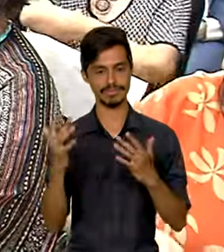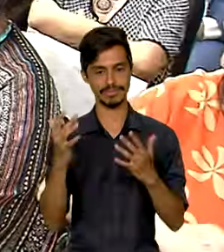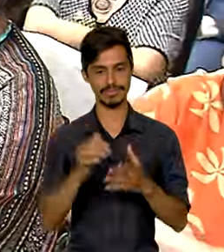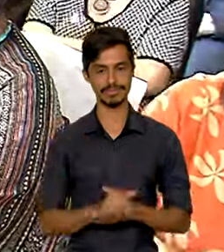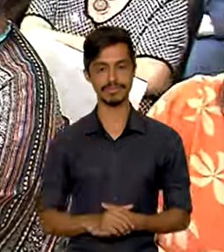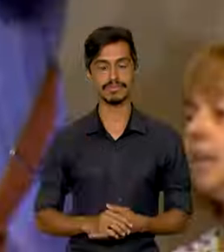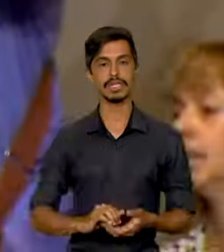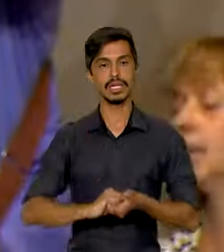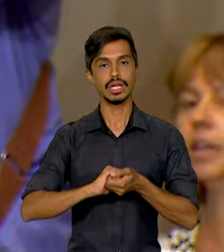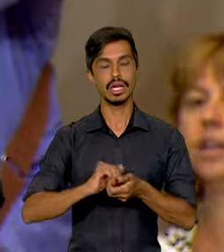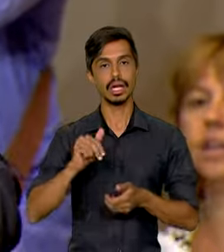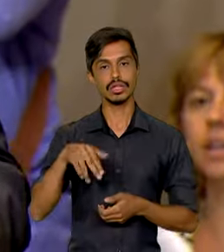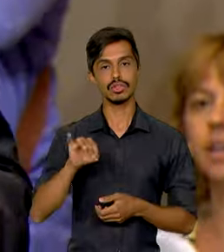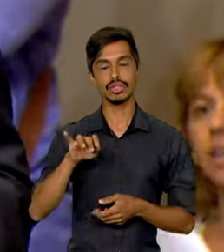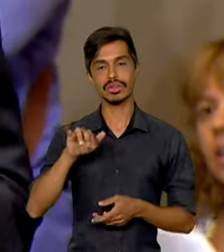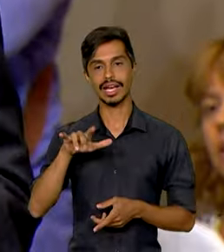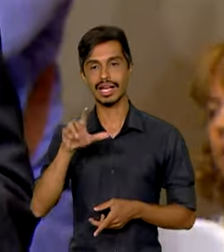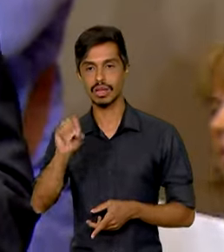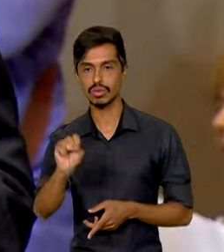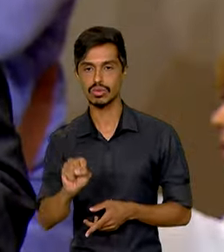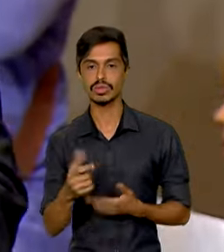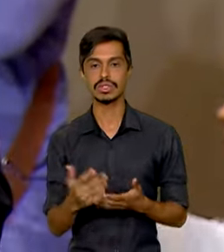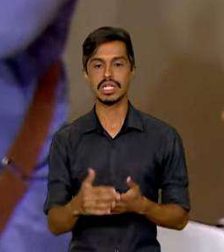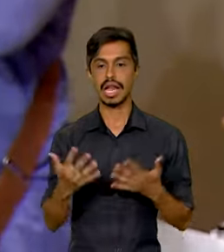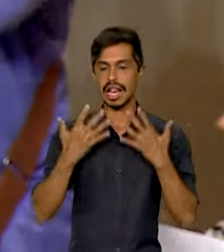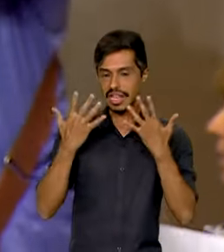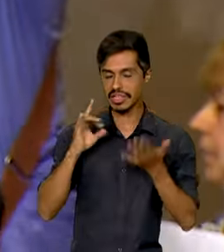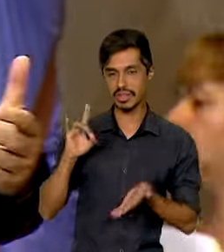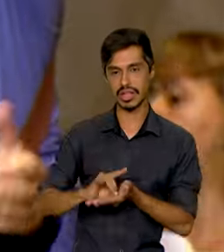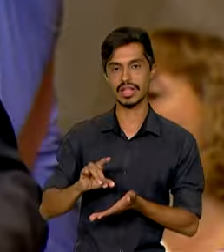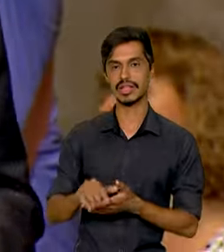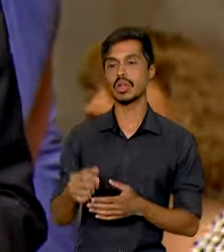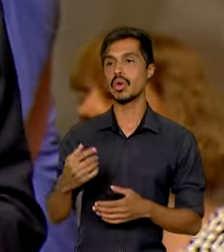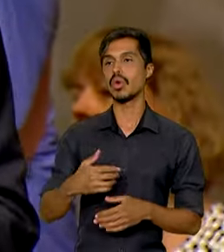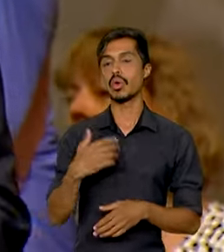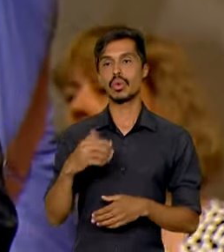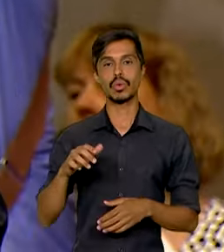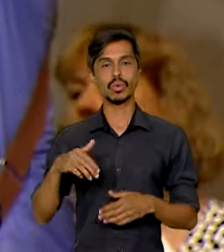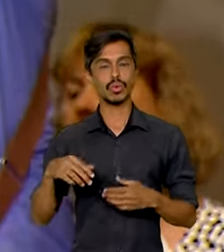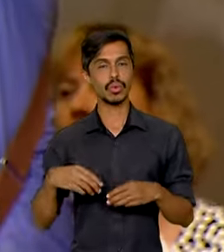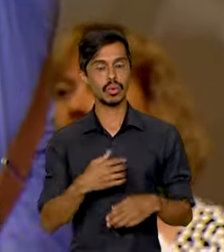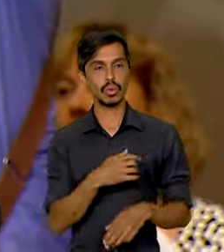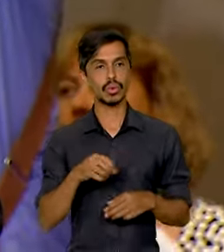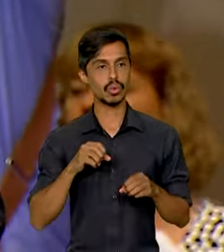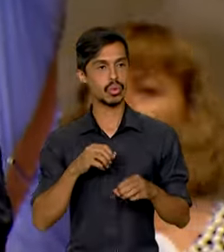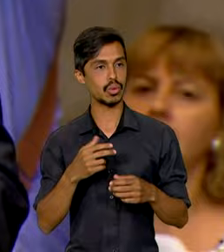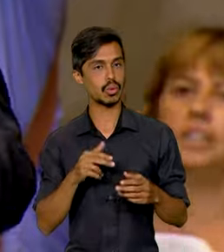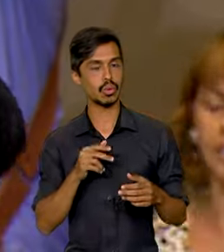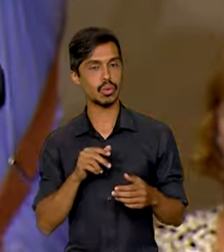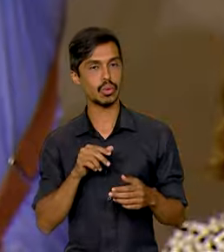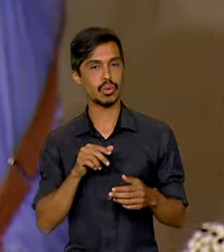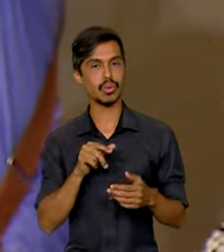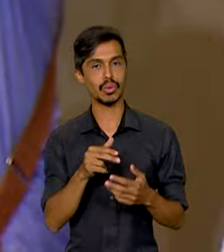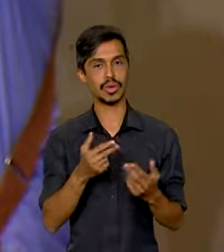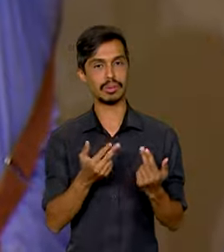Saudar Dom Ricardo, uma alegria vê-lo. Você veja que meu irmão Messias já citou a Bíblia, e eu vou ter que citar